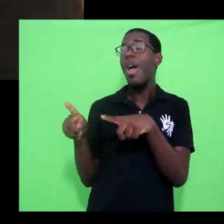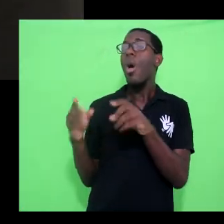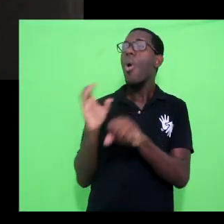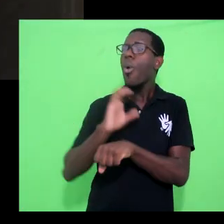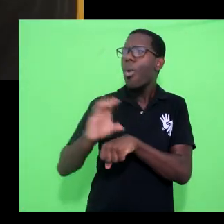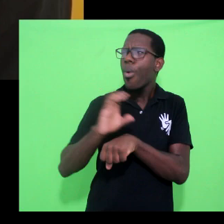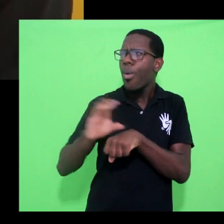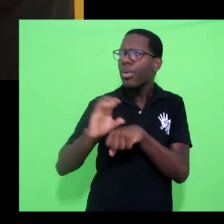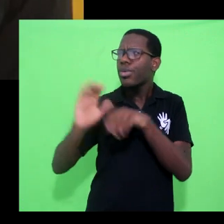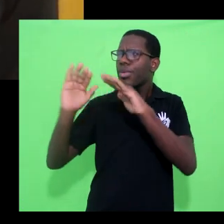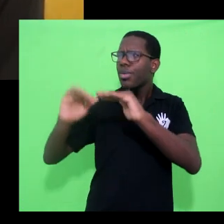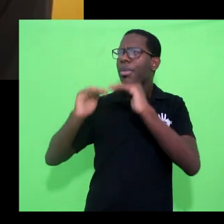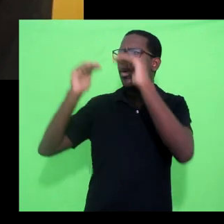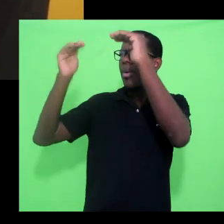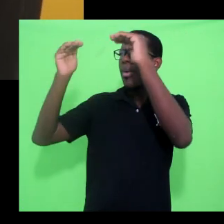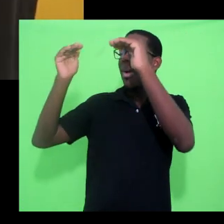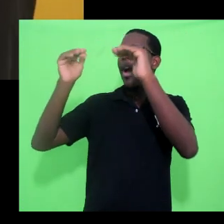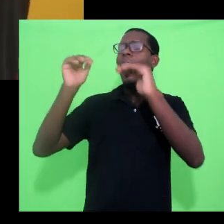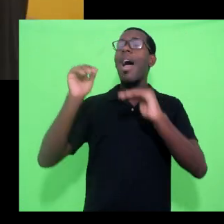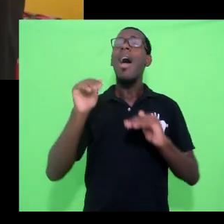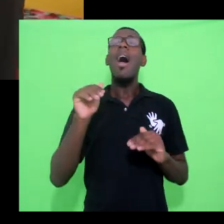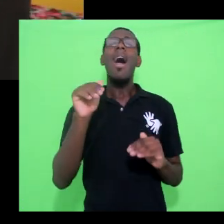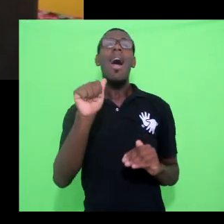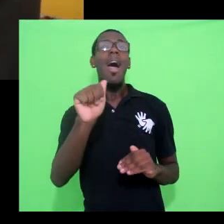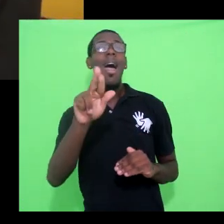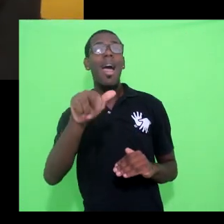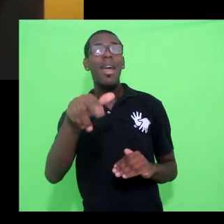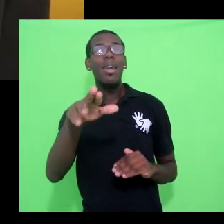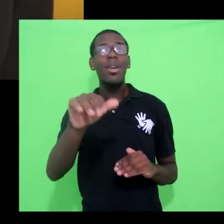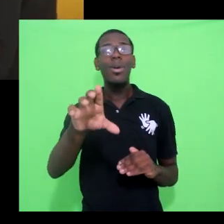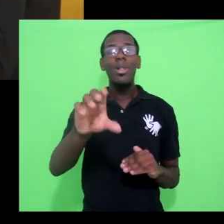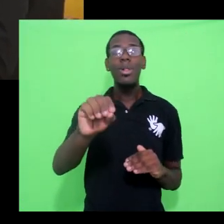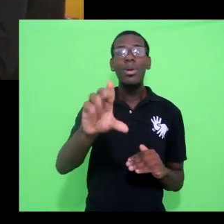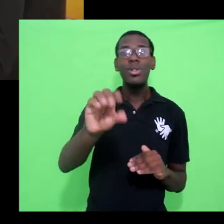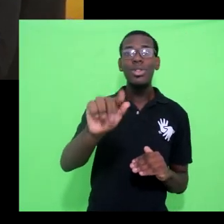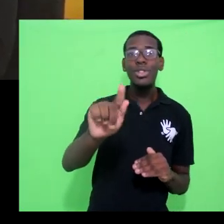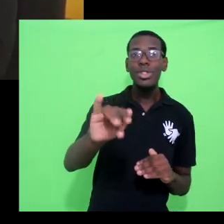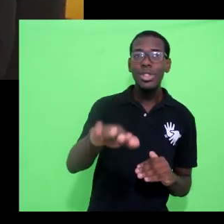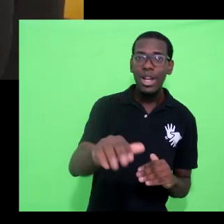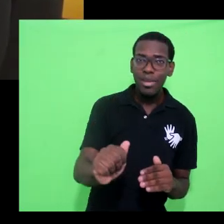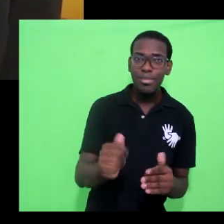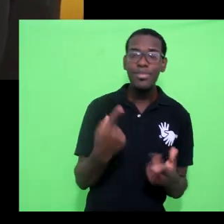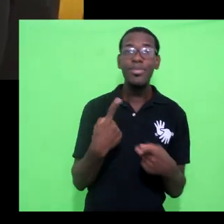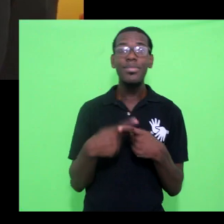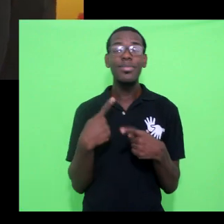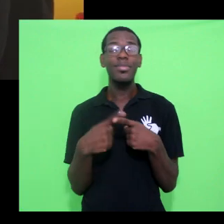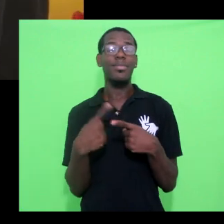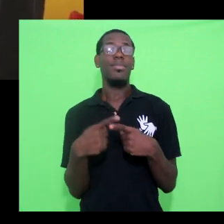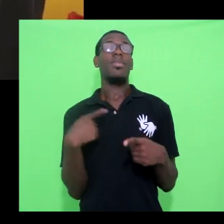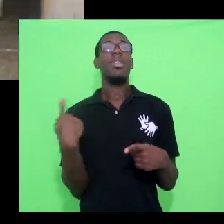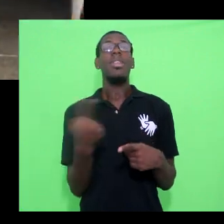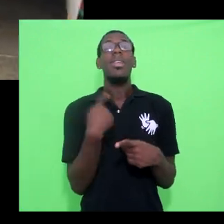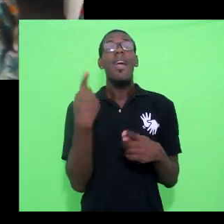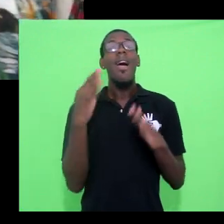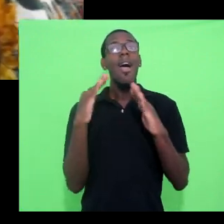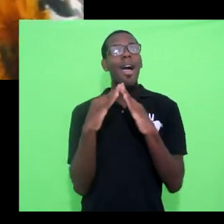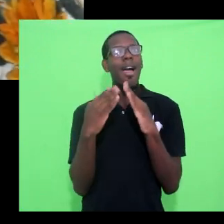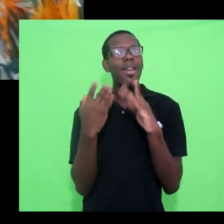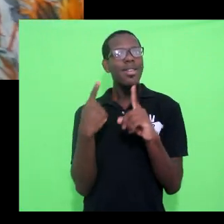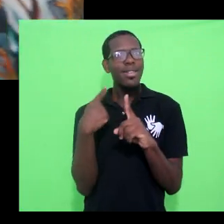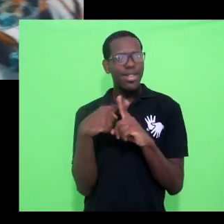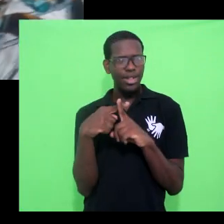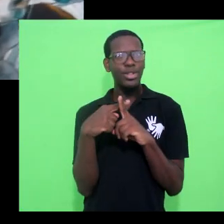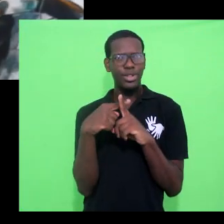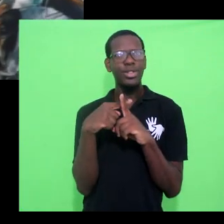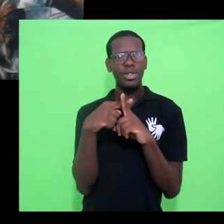de superior de arqueologia, mas um curso que dava algum preparo, né. Eles foram um dia a Marapicu, uma igreja católica que